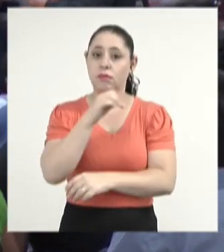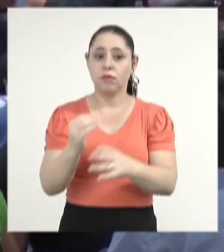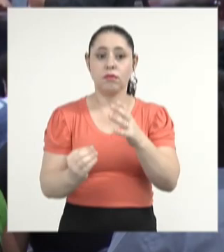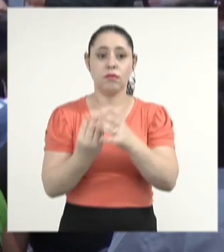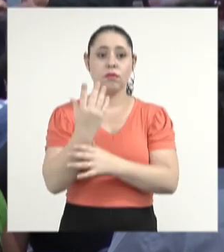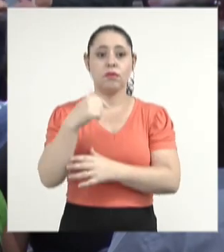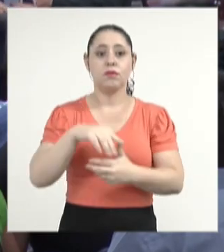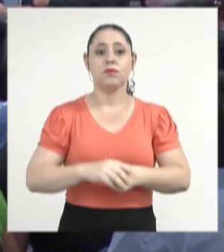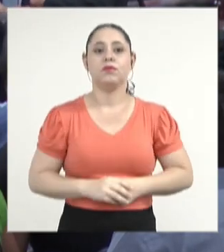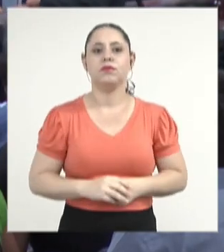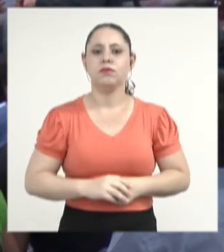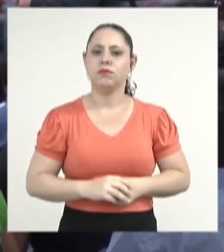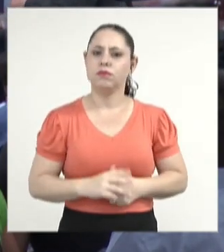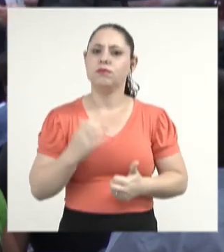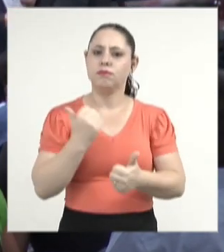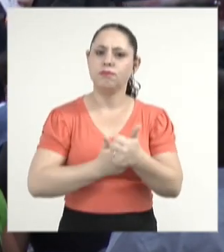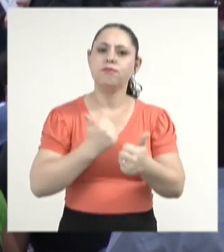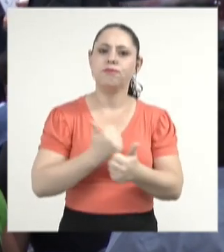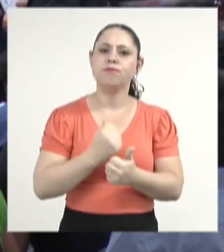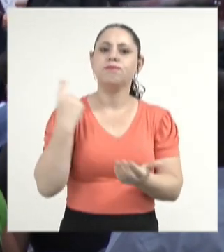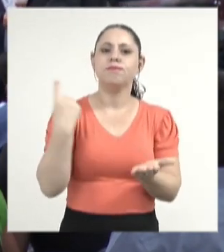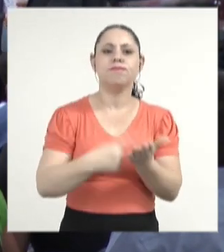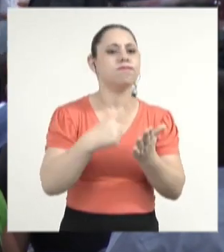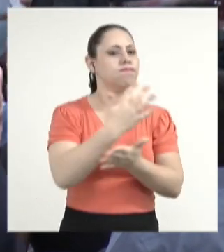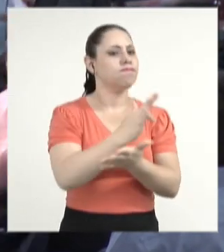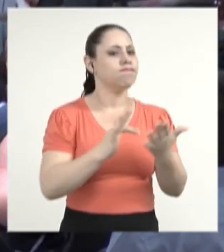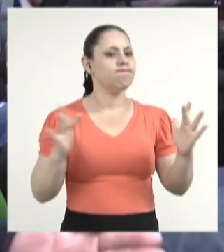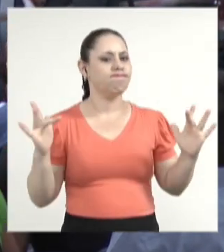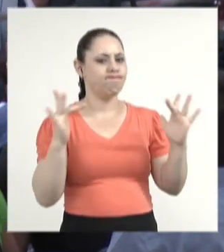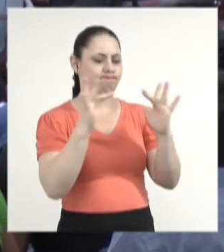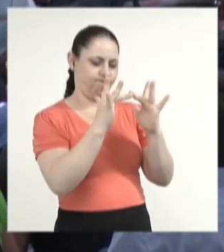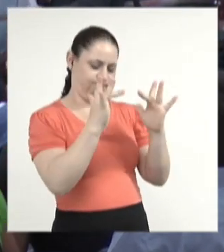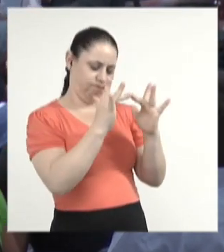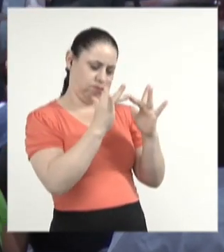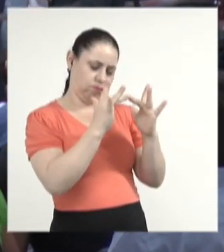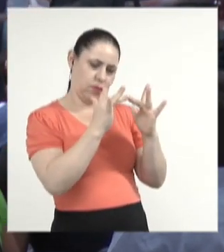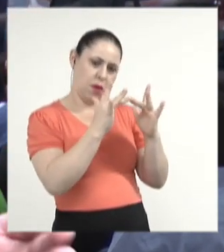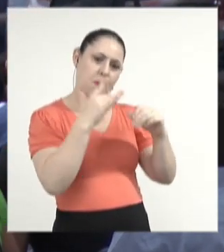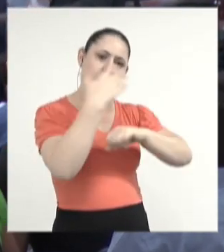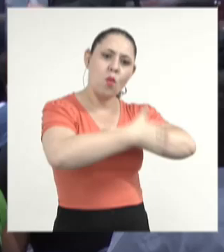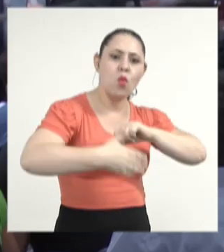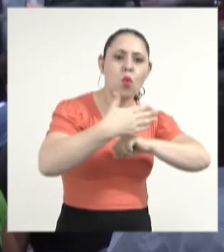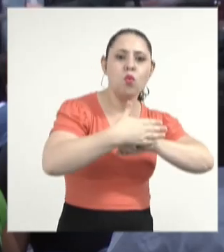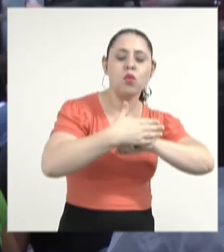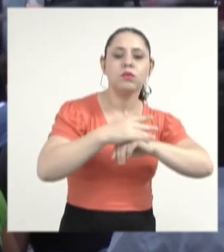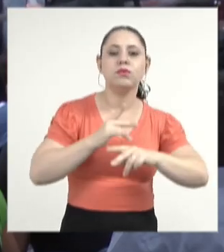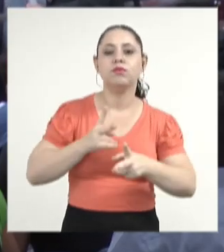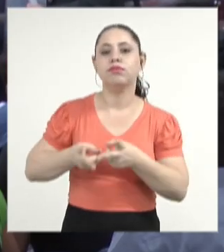Assembleia. Um desafio cumprido pelo texto foi aliar a proteção do bioma com a